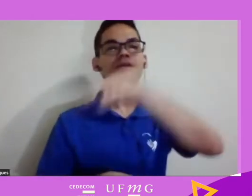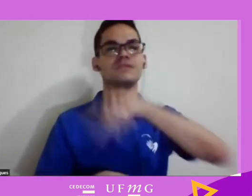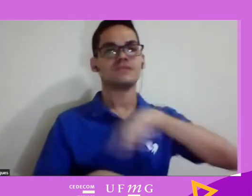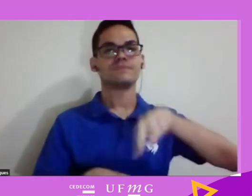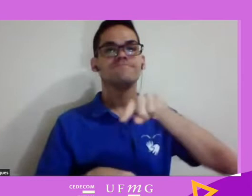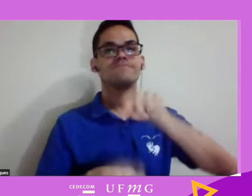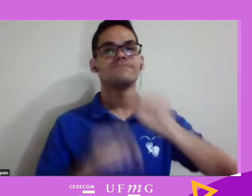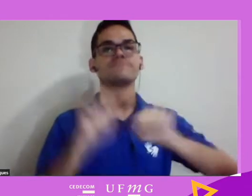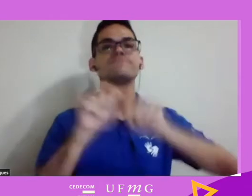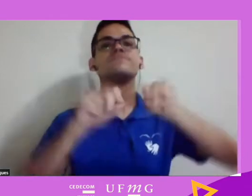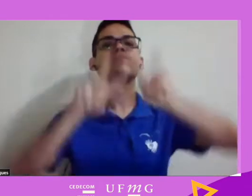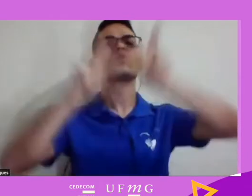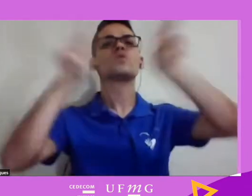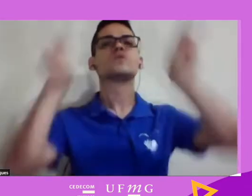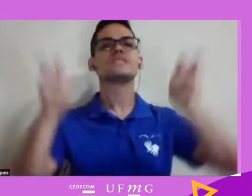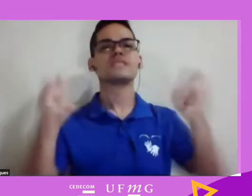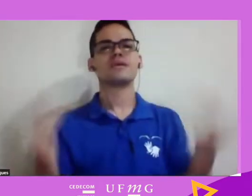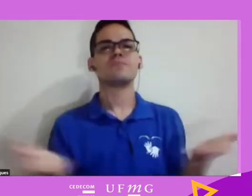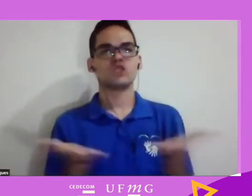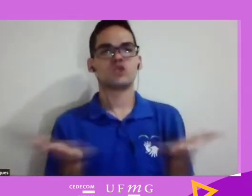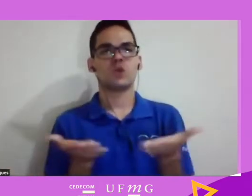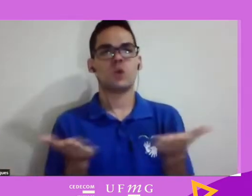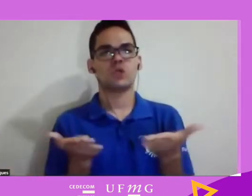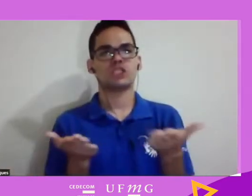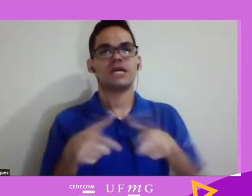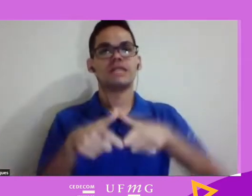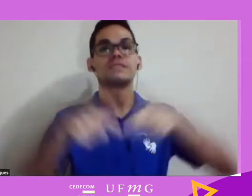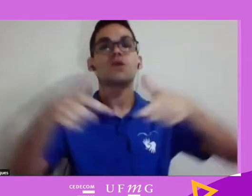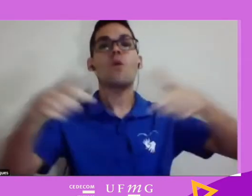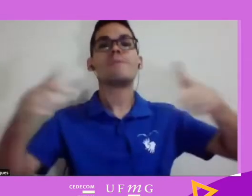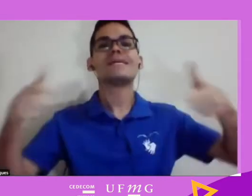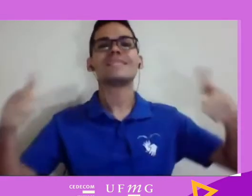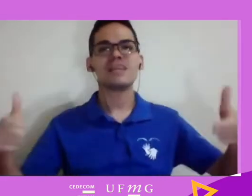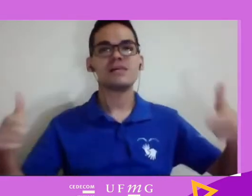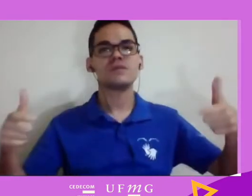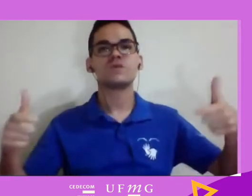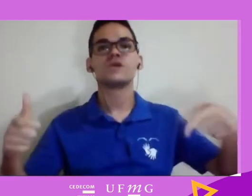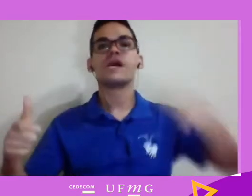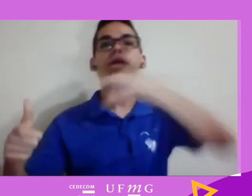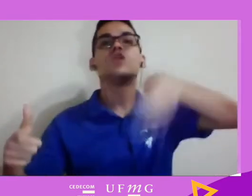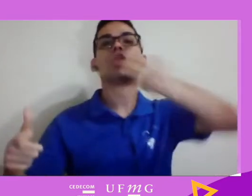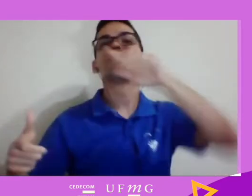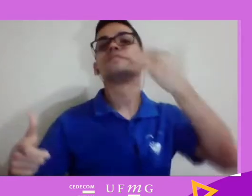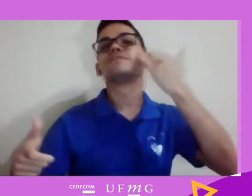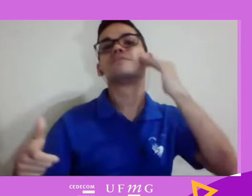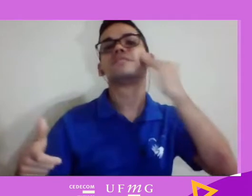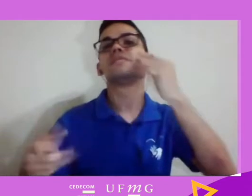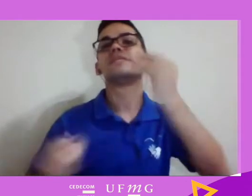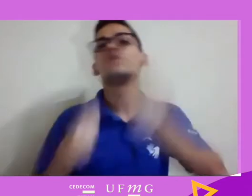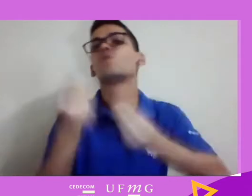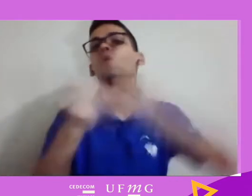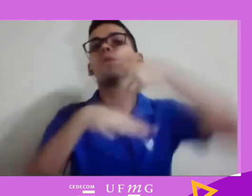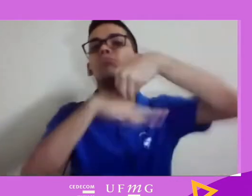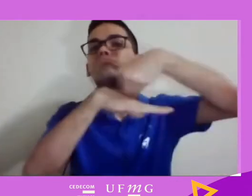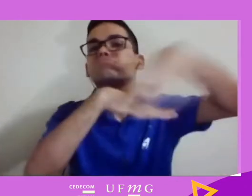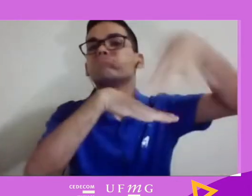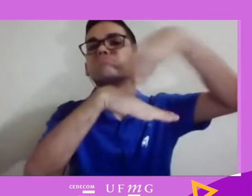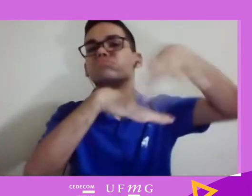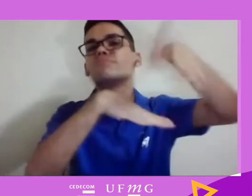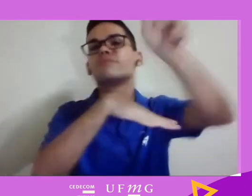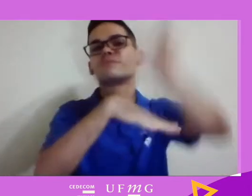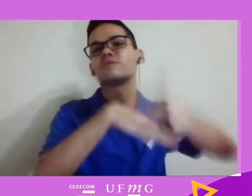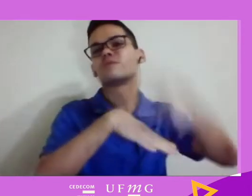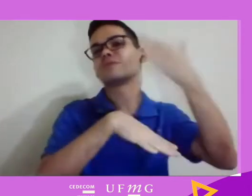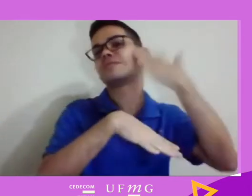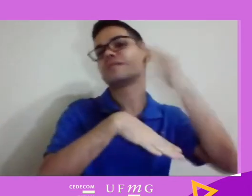se agrupando e vão sendo ressignificados em novos contextos. Então, o que a gente tem hoje é uma série de